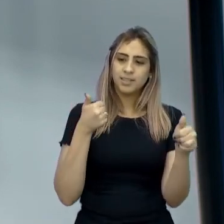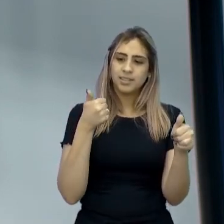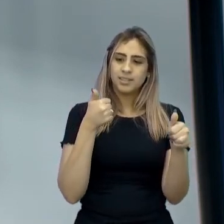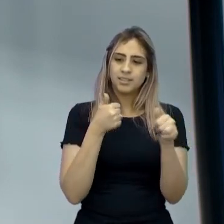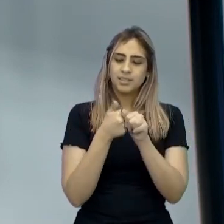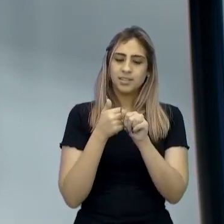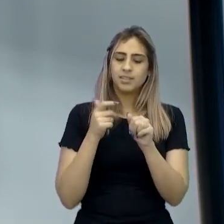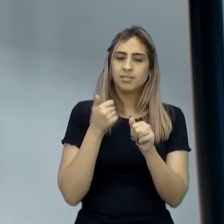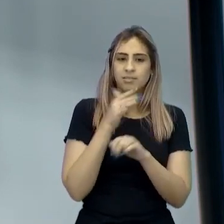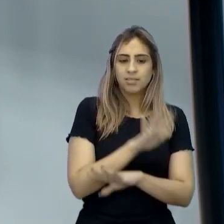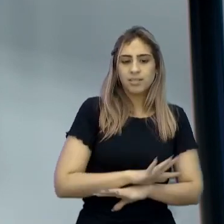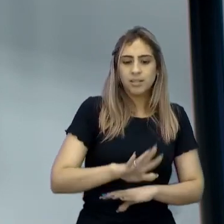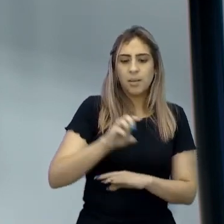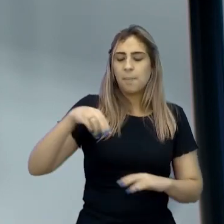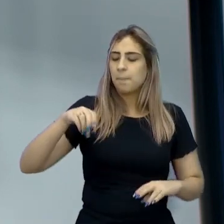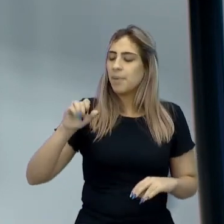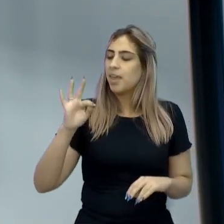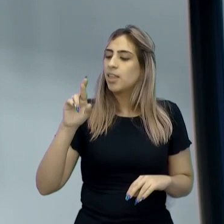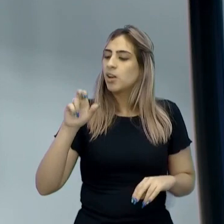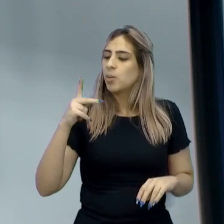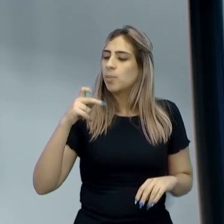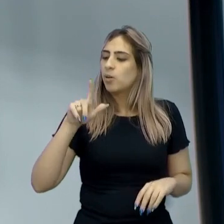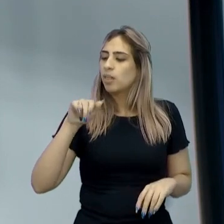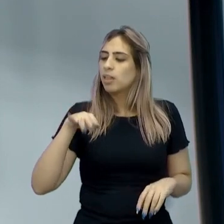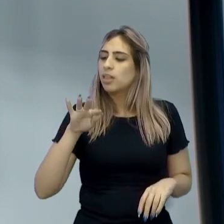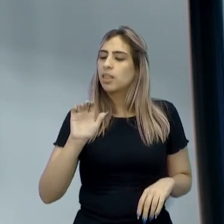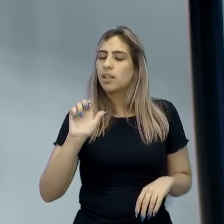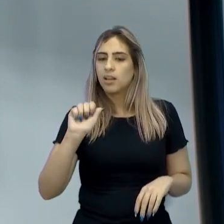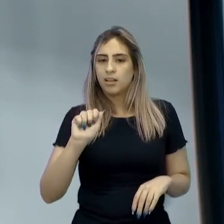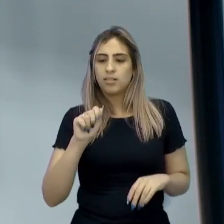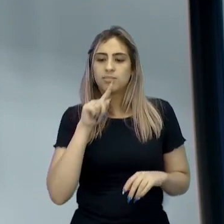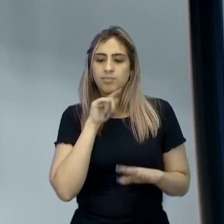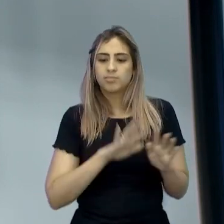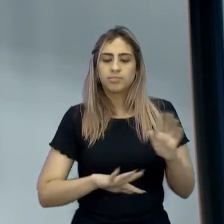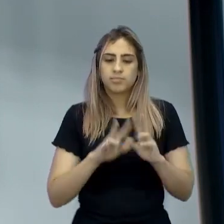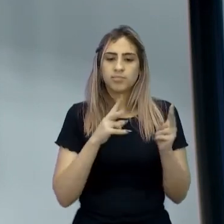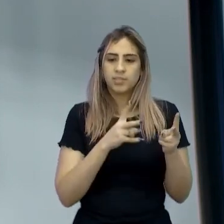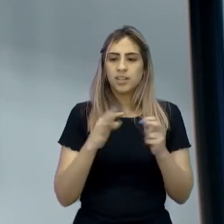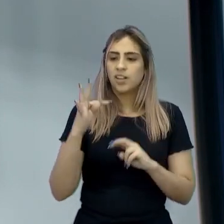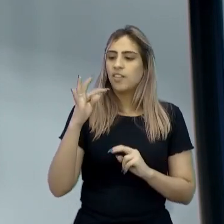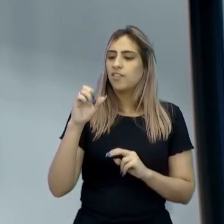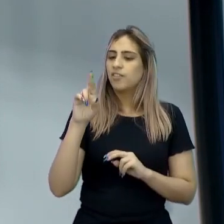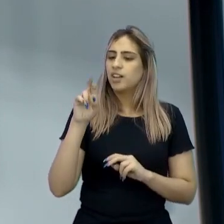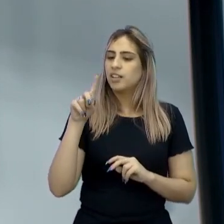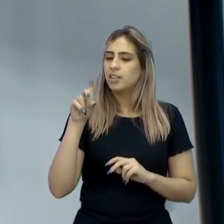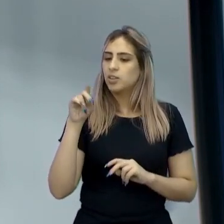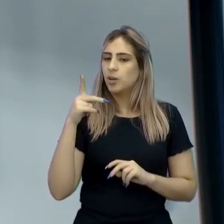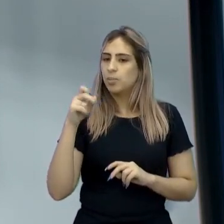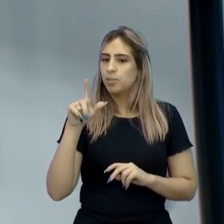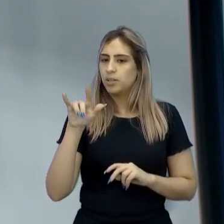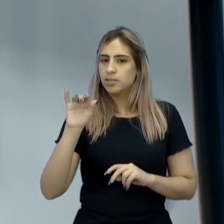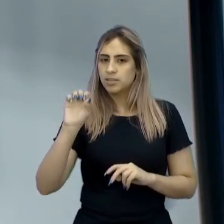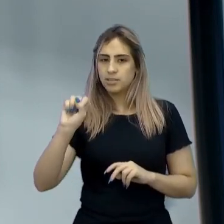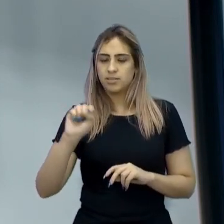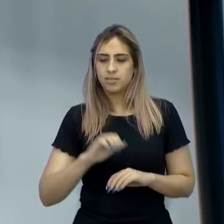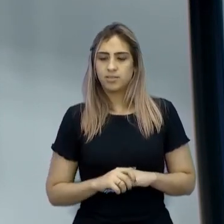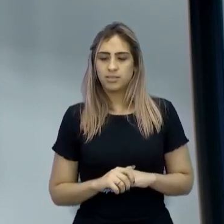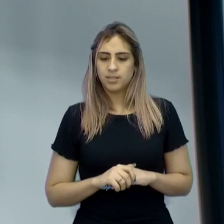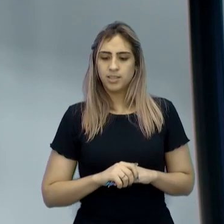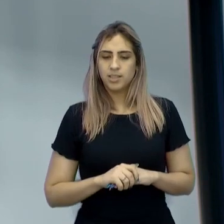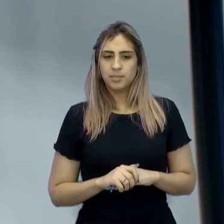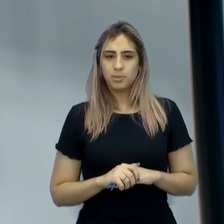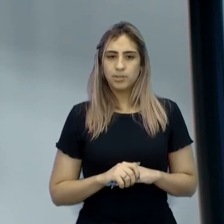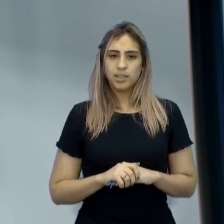na região metropolitana do município de Fernandópolis, por exemplo, um interiorzão